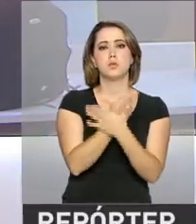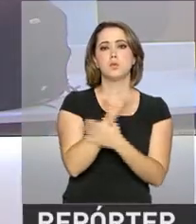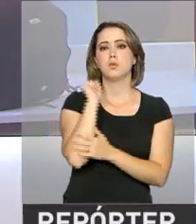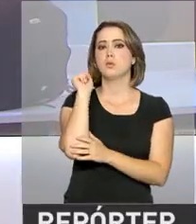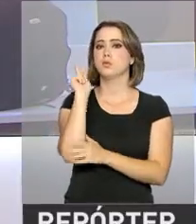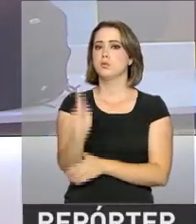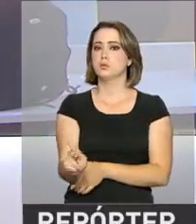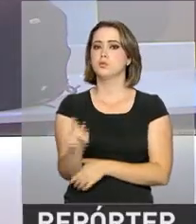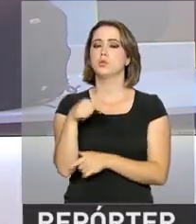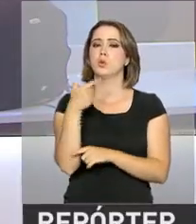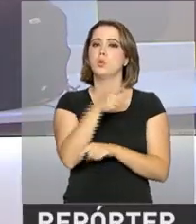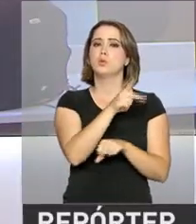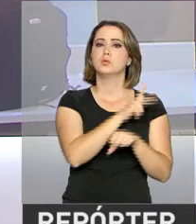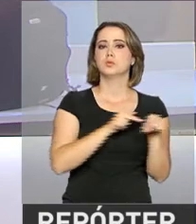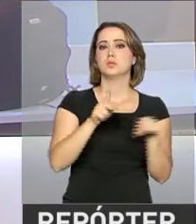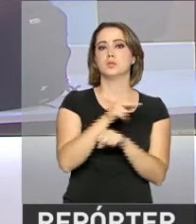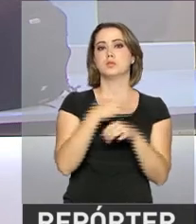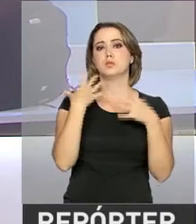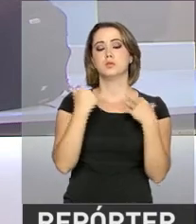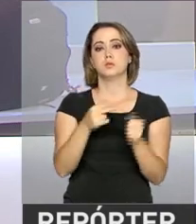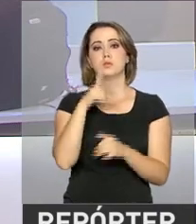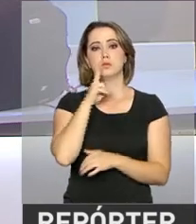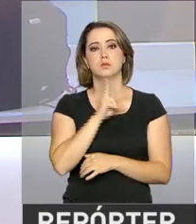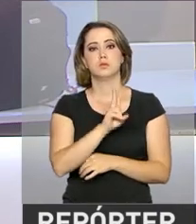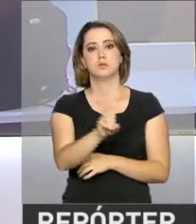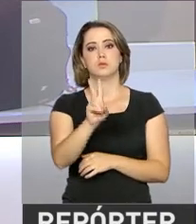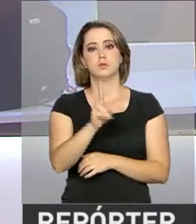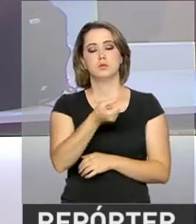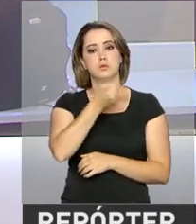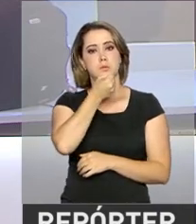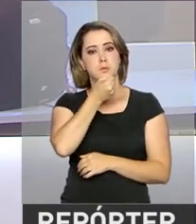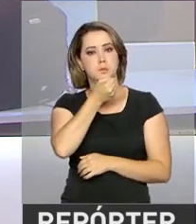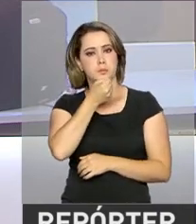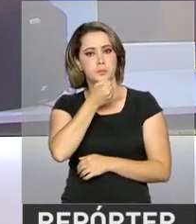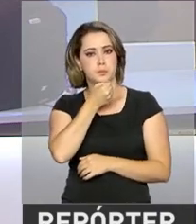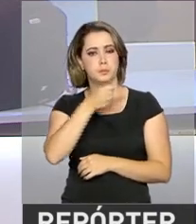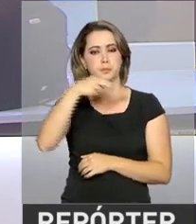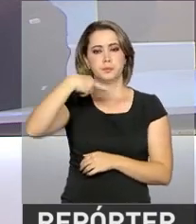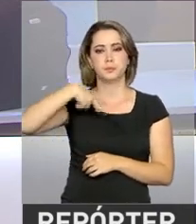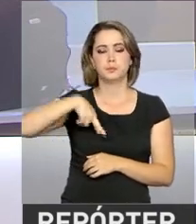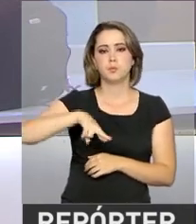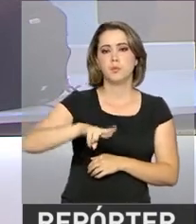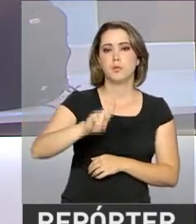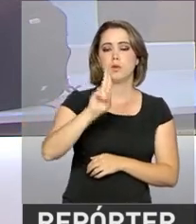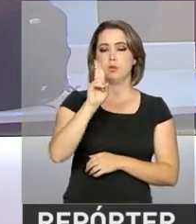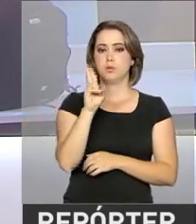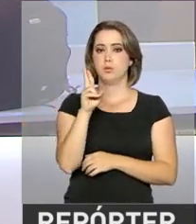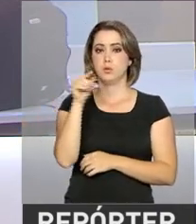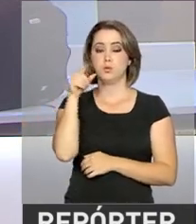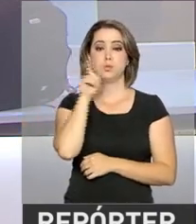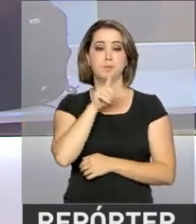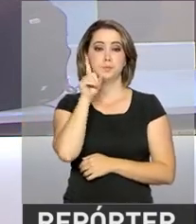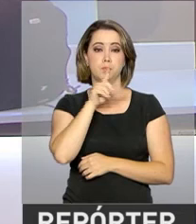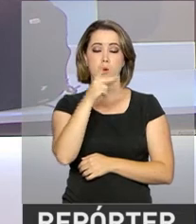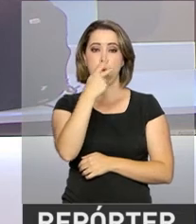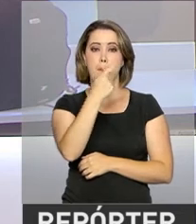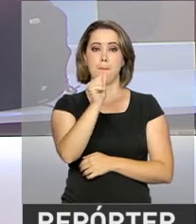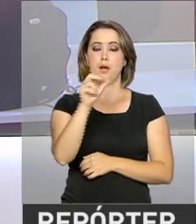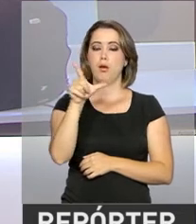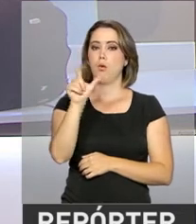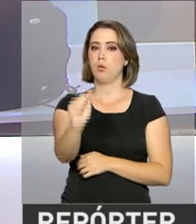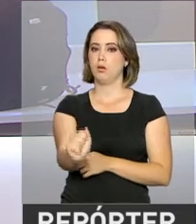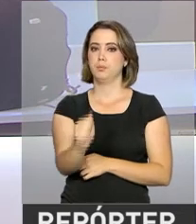de aposentadoria em outros países? Nós vamos então conferir agora na reportagem da correspondente da NBR nos Estados